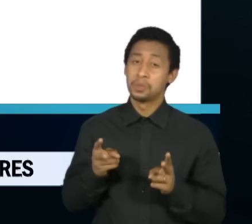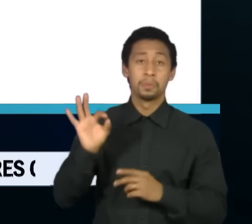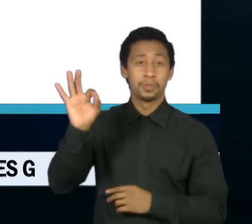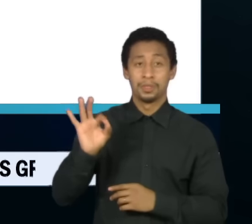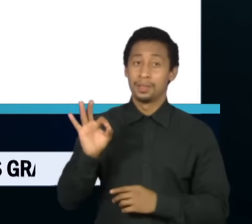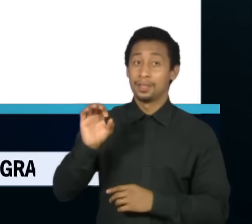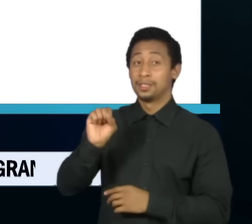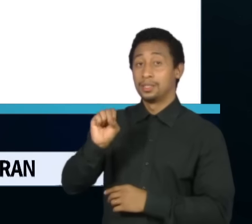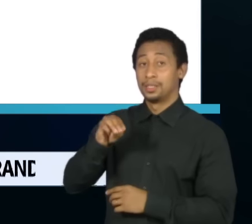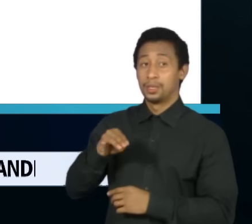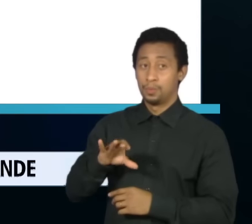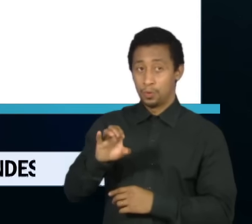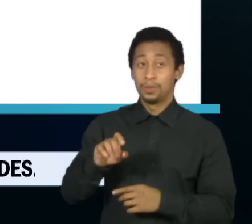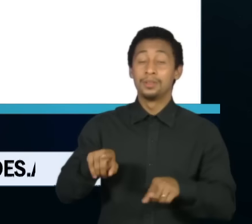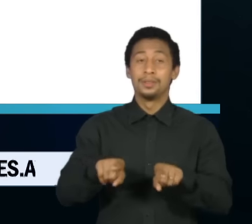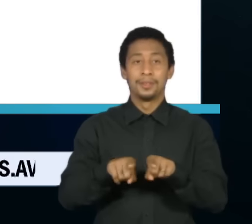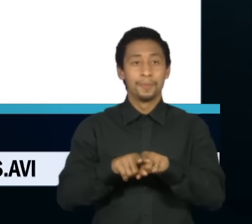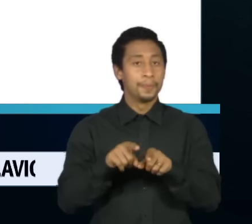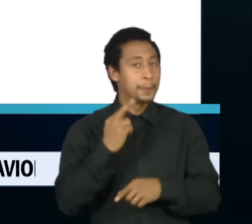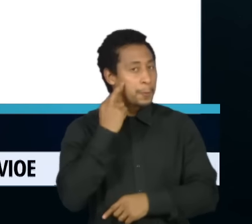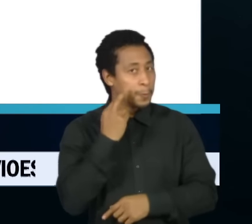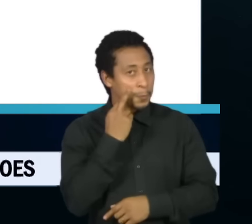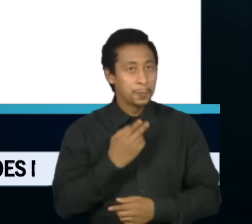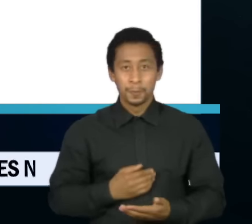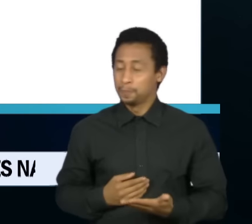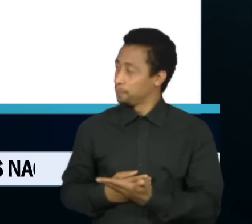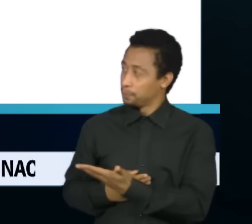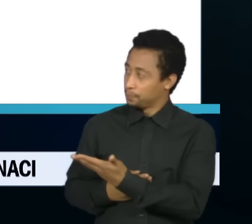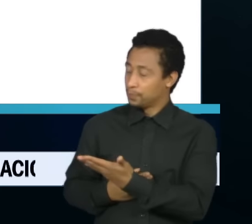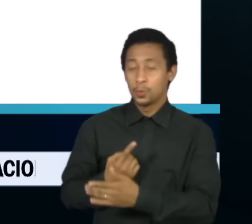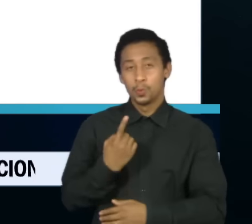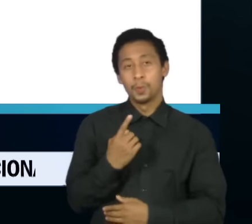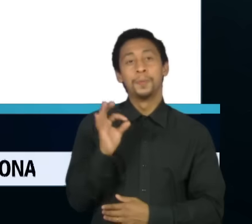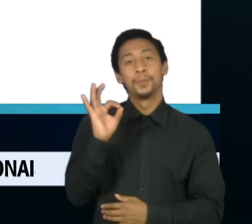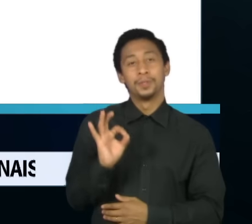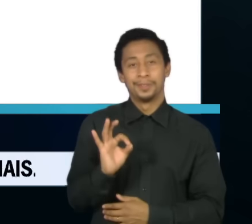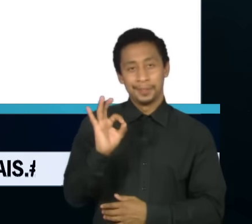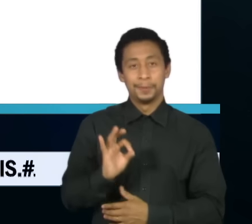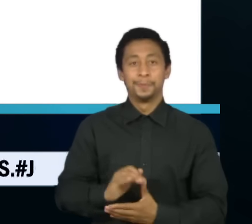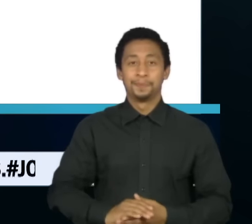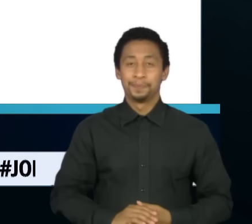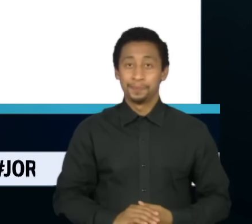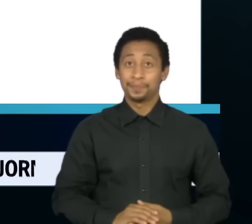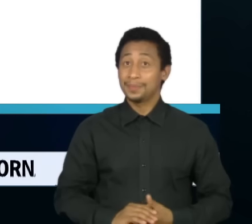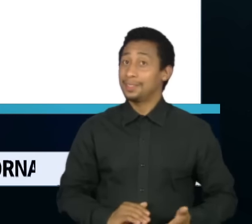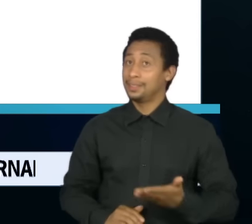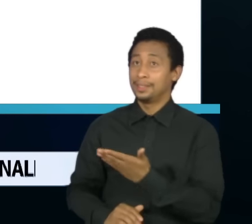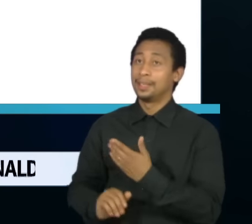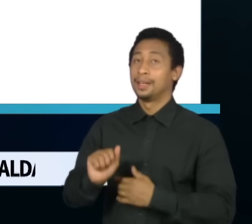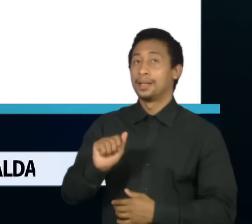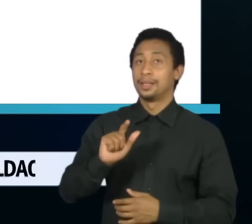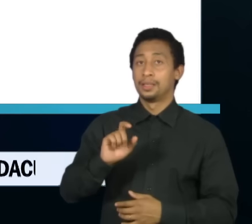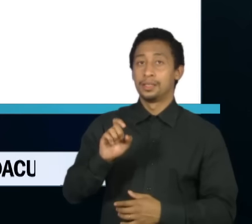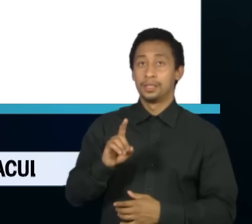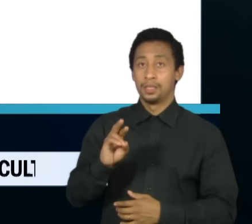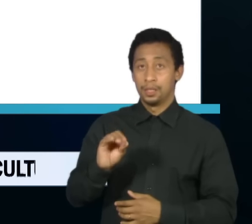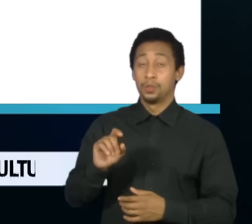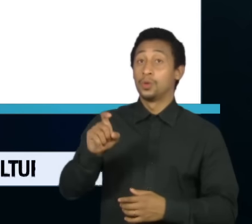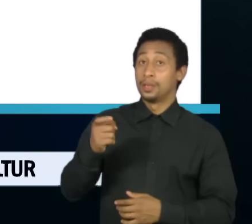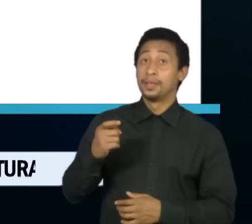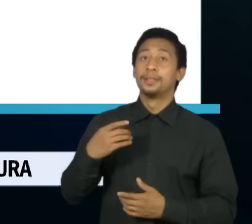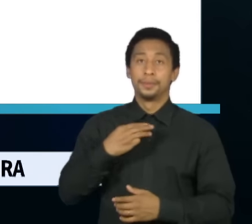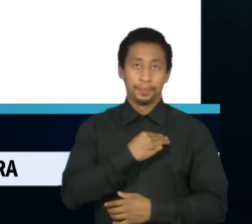do MDB, e o presidente do Senado, Rodrigo Pacheco, do PSD, têm 1%. Alessandro Vieira, do Cidadania, o ex-ministro